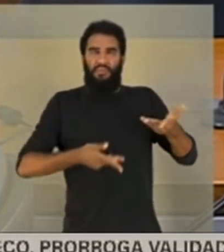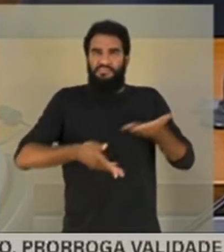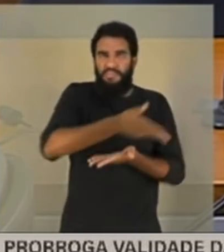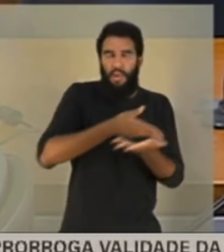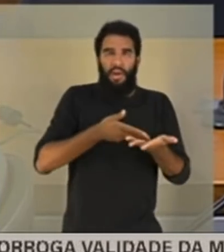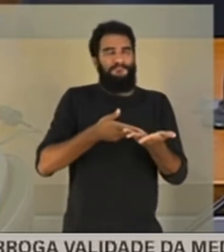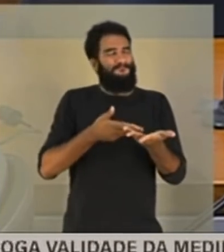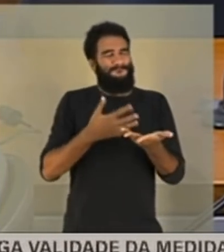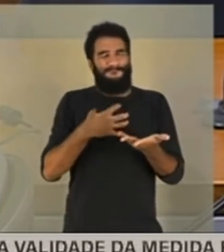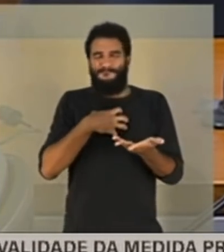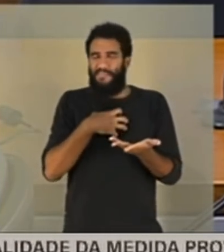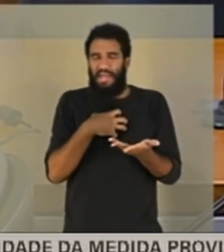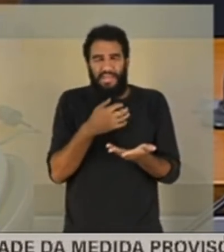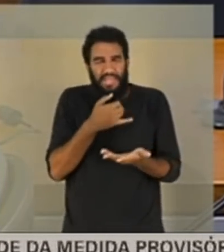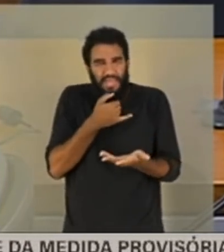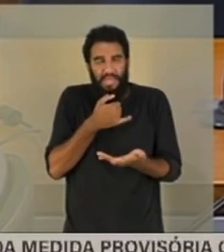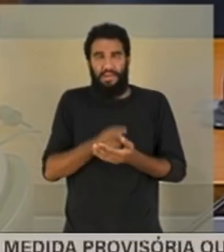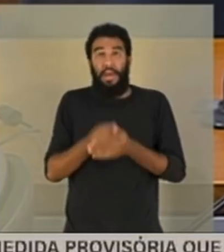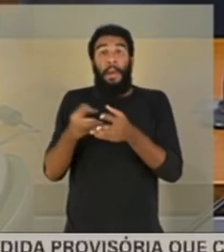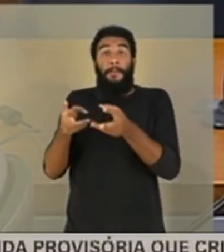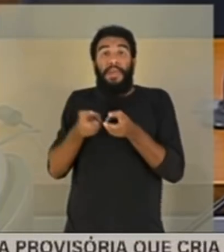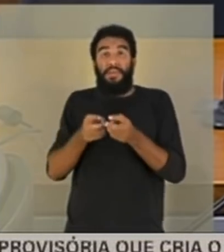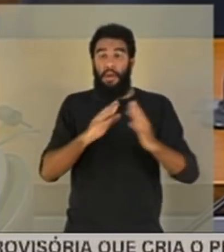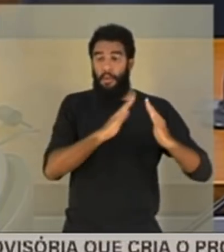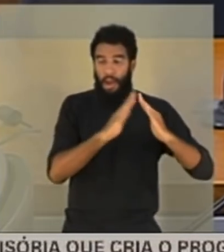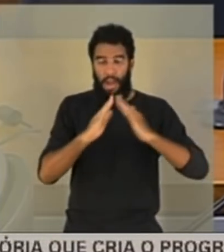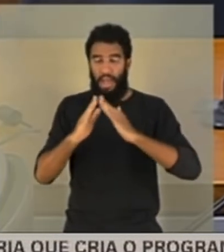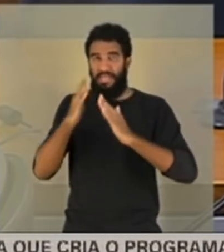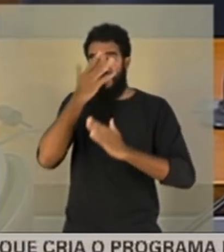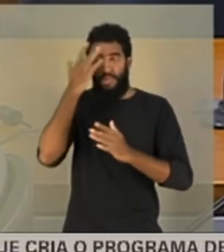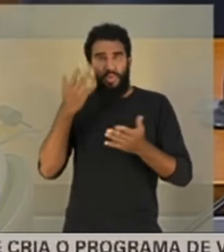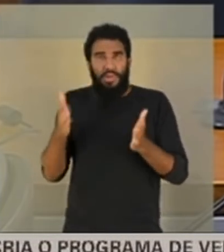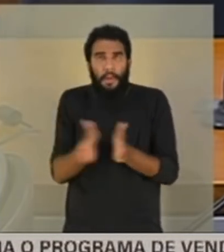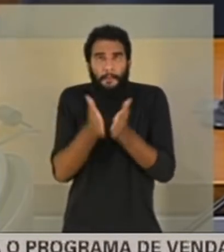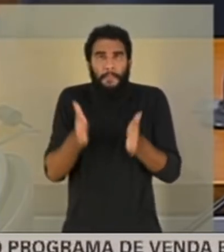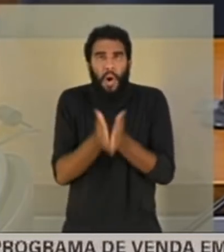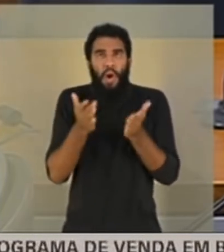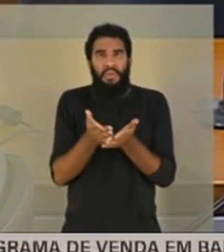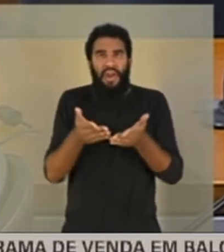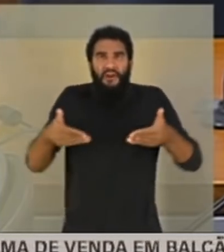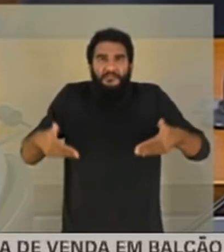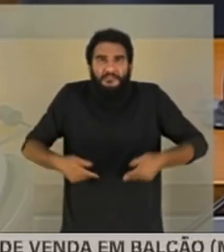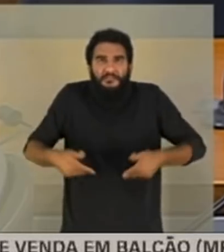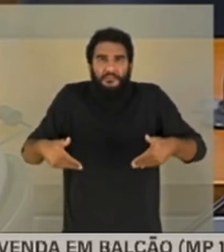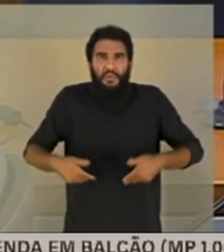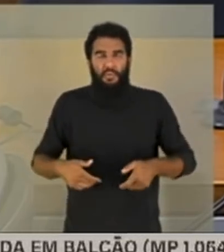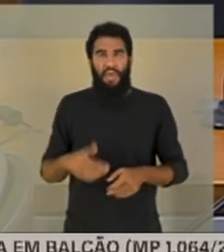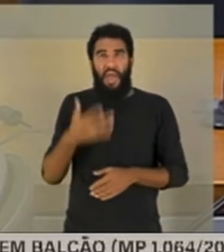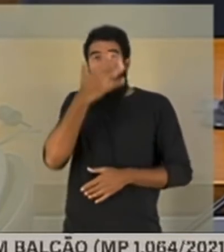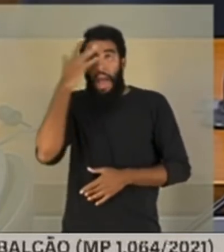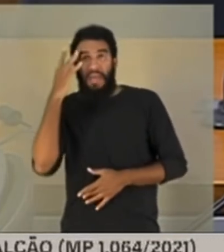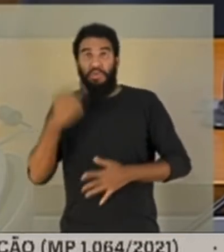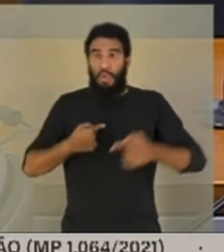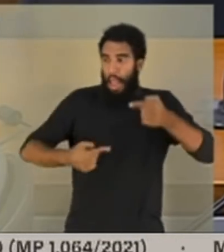Vimos o espectro da fome voltar a rondar nos lares dos despossuídos. Vimos o nosso povo disputar resto